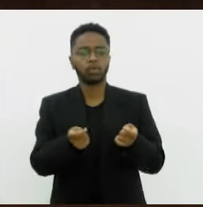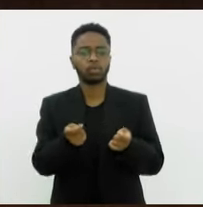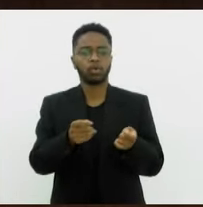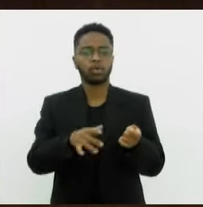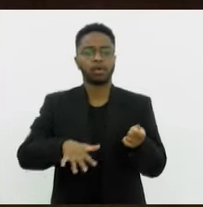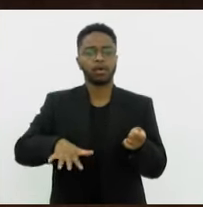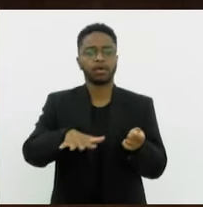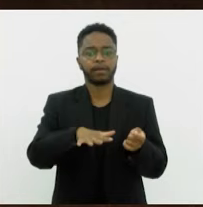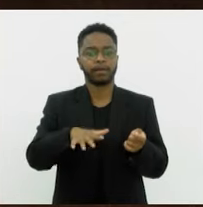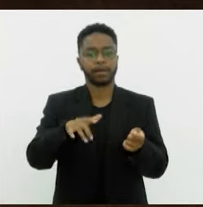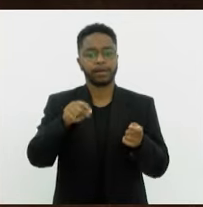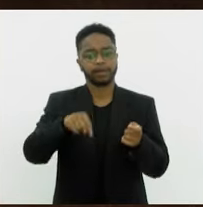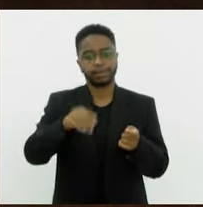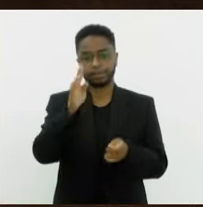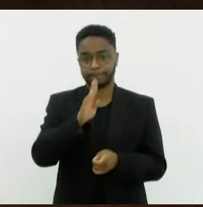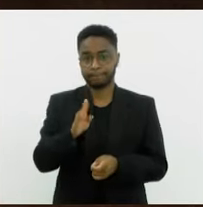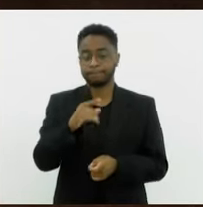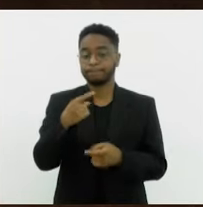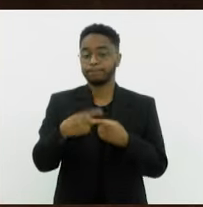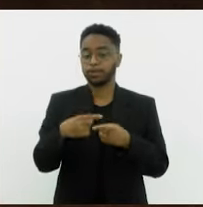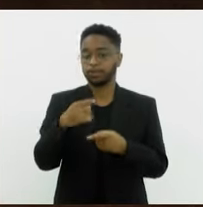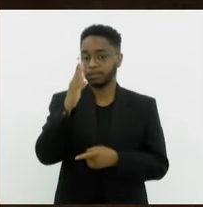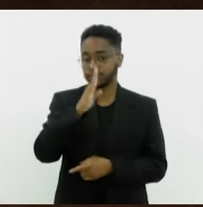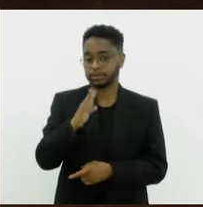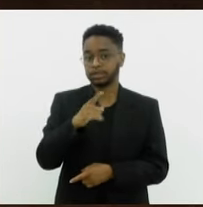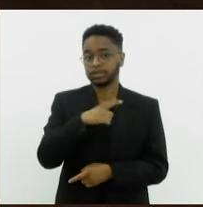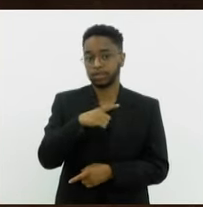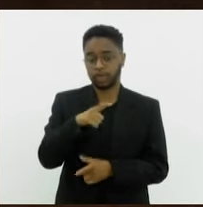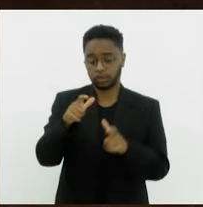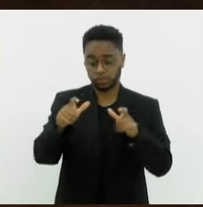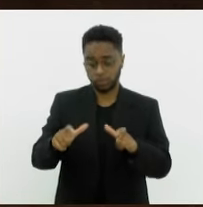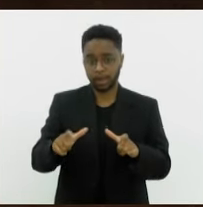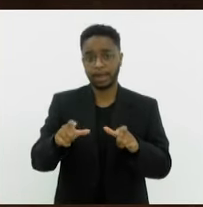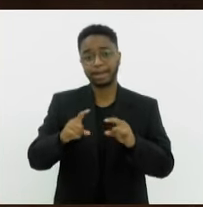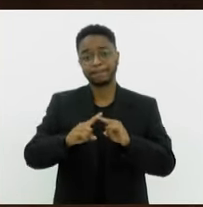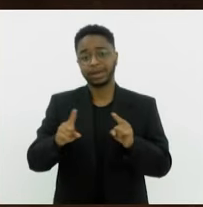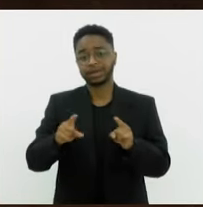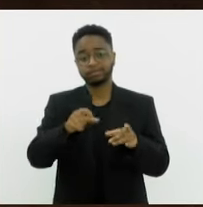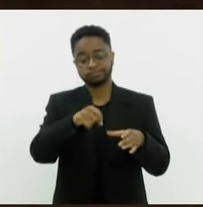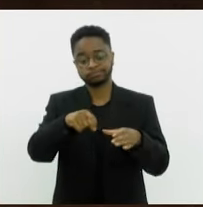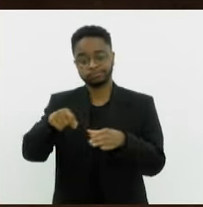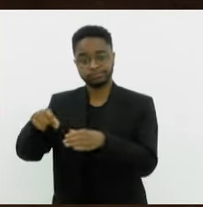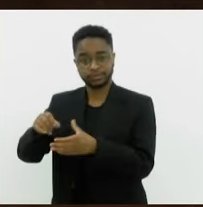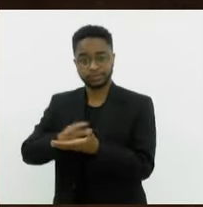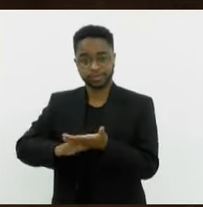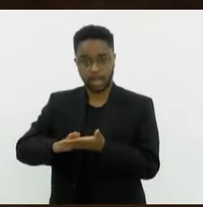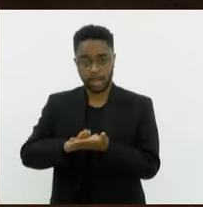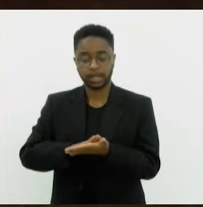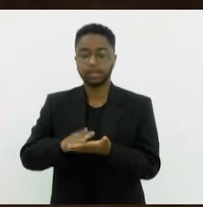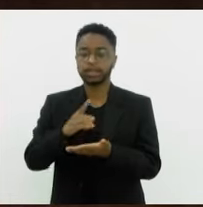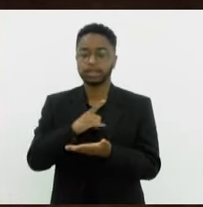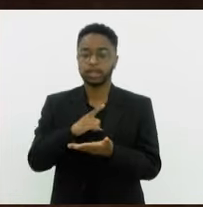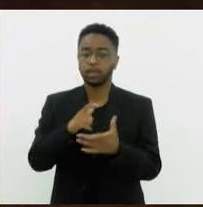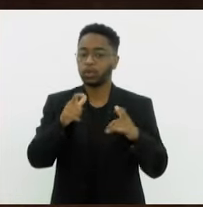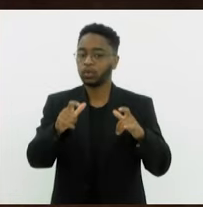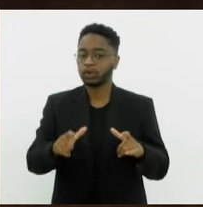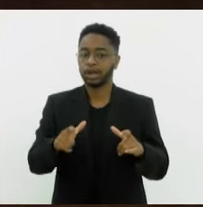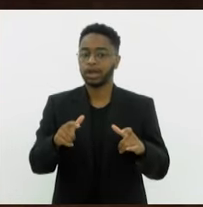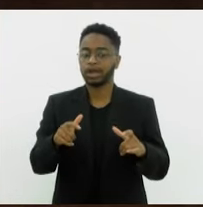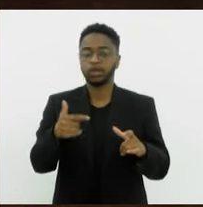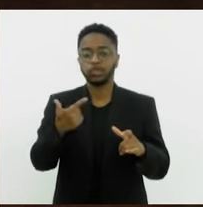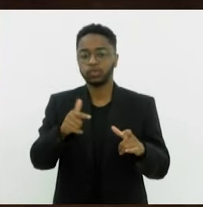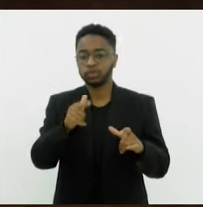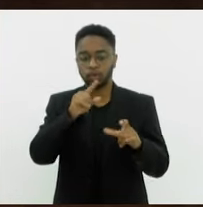que tem terras, mas que são improdutivas, que tem muitas terras que não são utilizadas para fins de